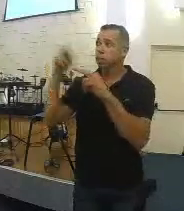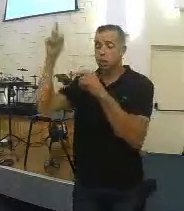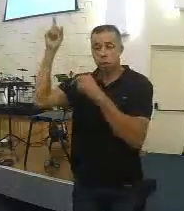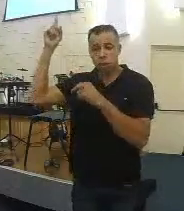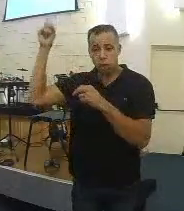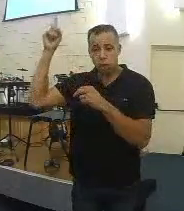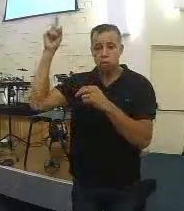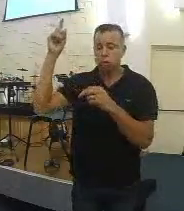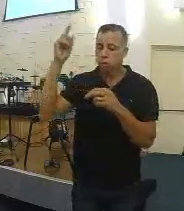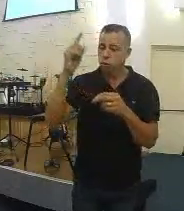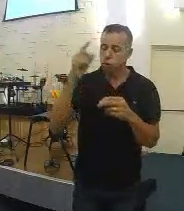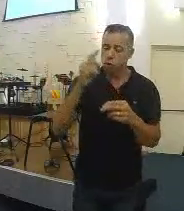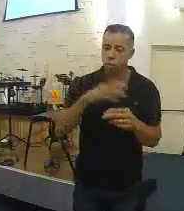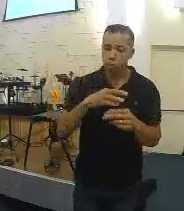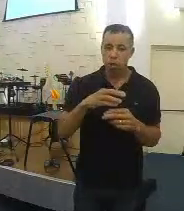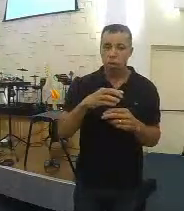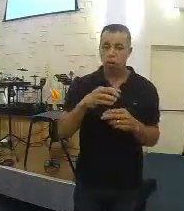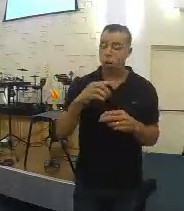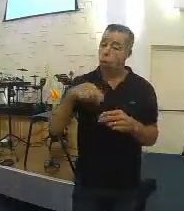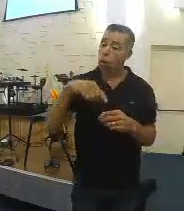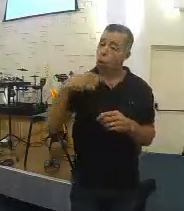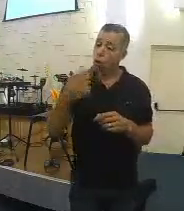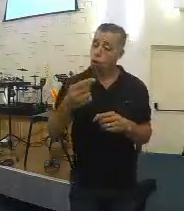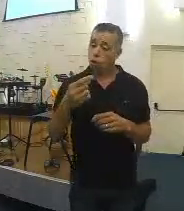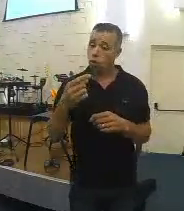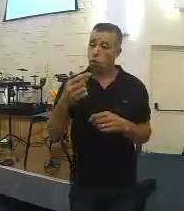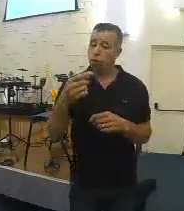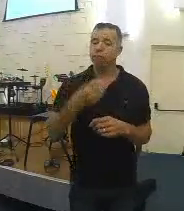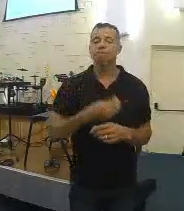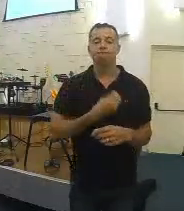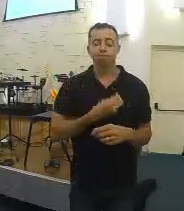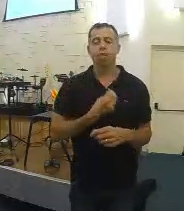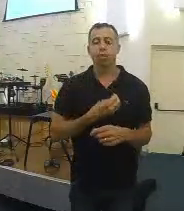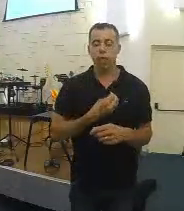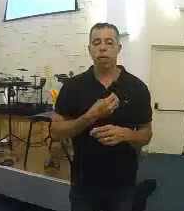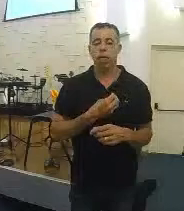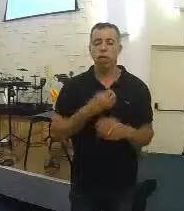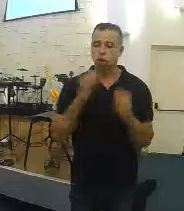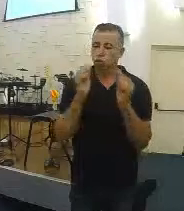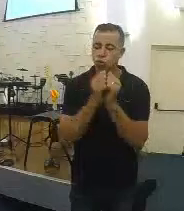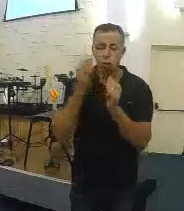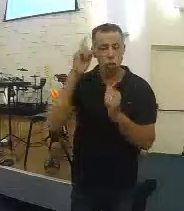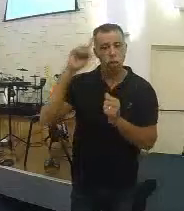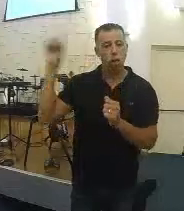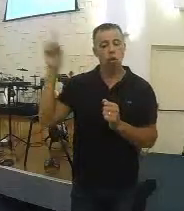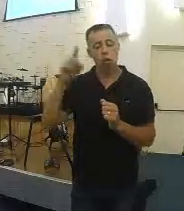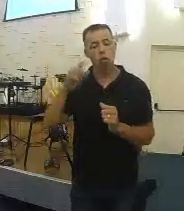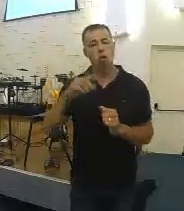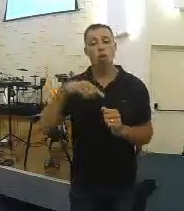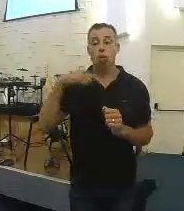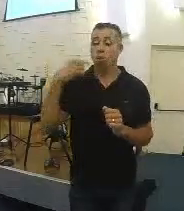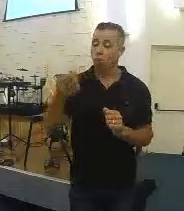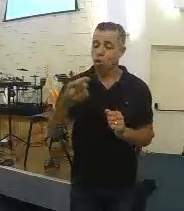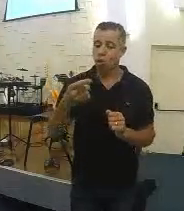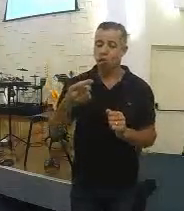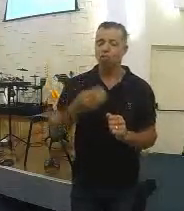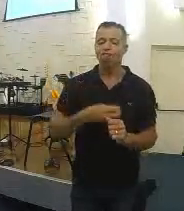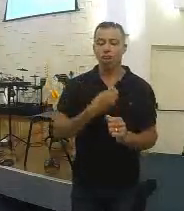há como escapar. Ou a sua vida está nas mãos de Deus, ou a sua vida estará nas mãos deste mundo que é influenciada pelo